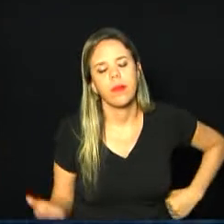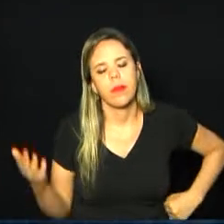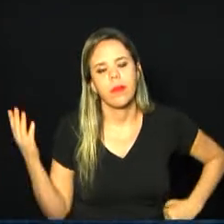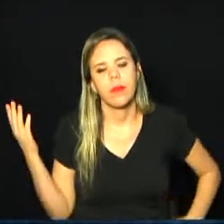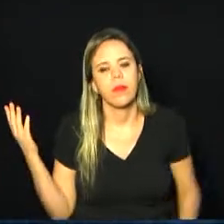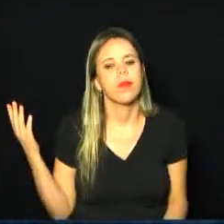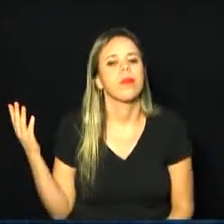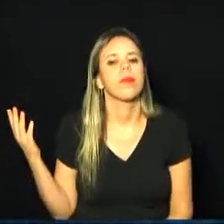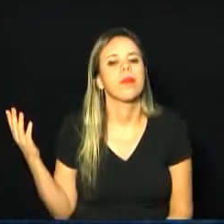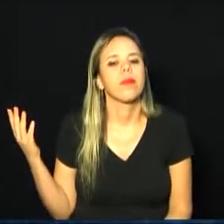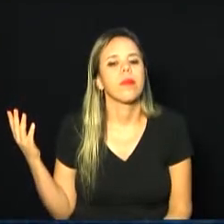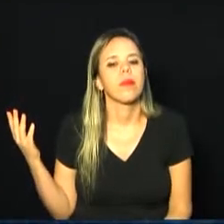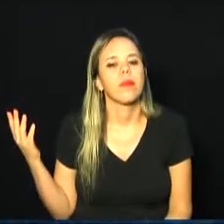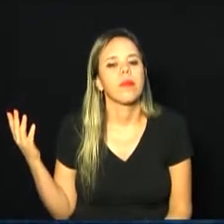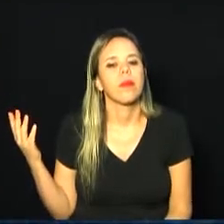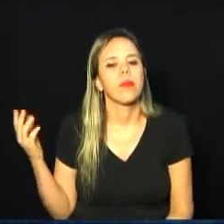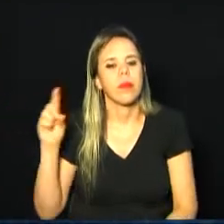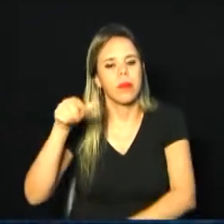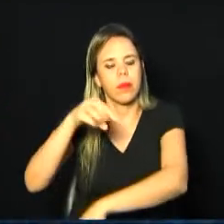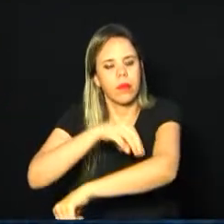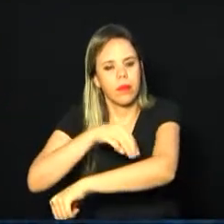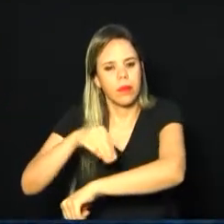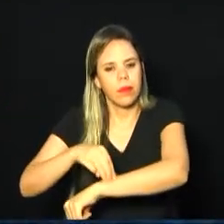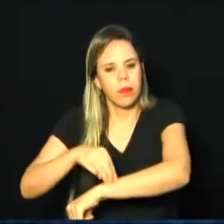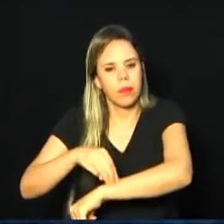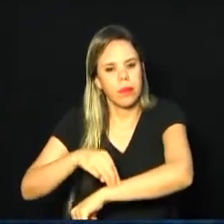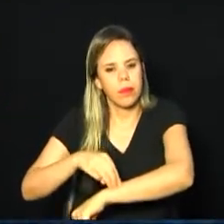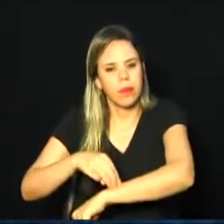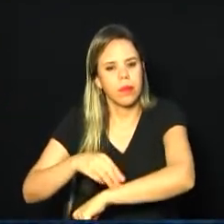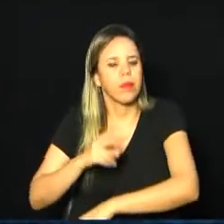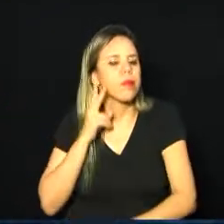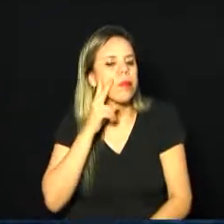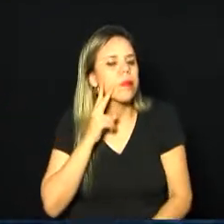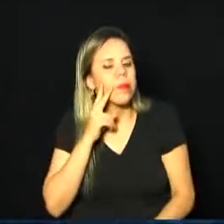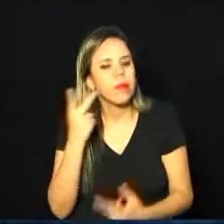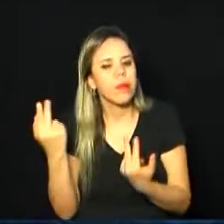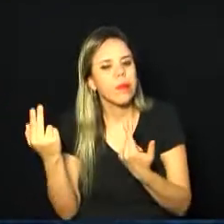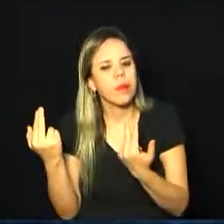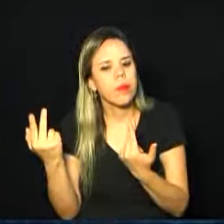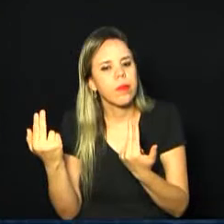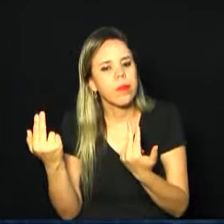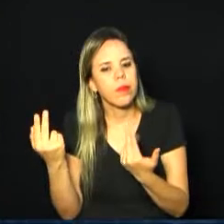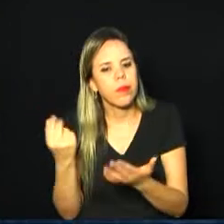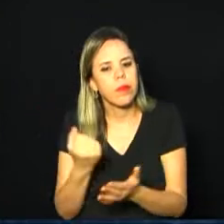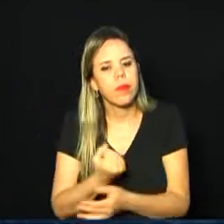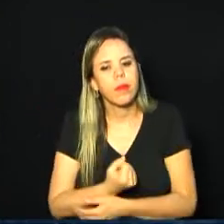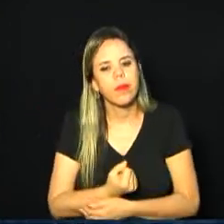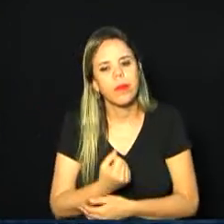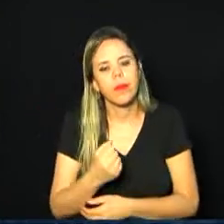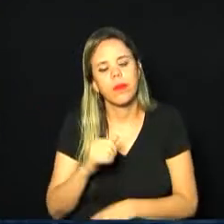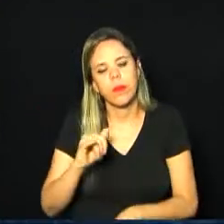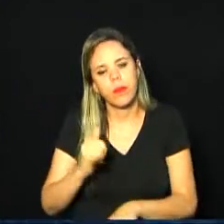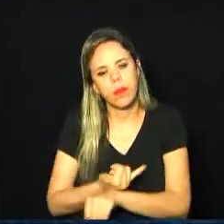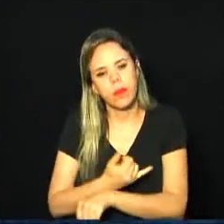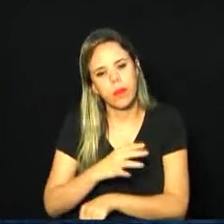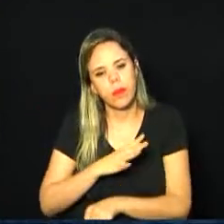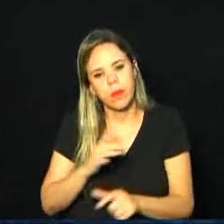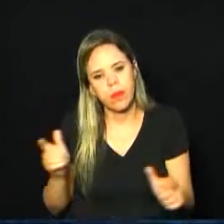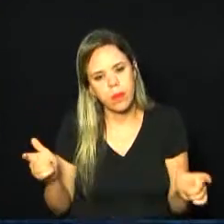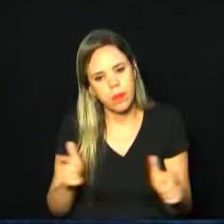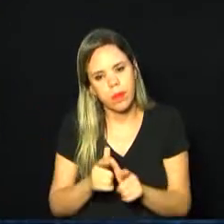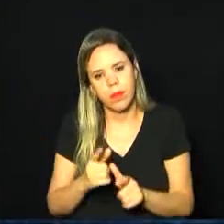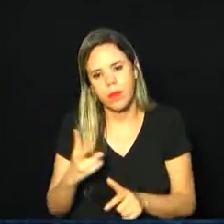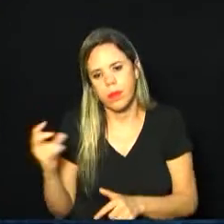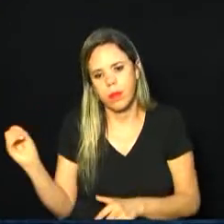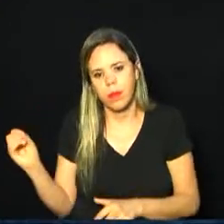Odessa 246 depois aparecem Montemor e Vinhedo ambas com 213 óbitos e agora os municípios